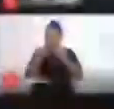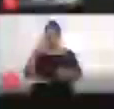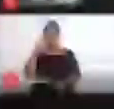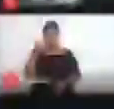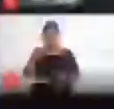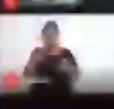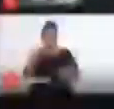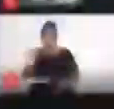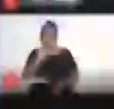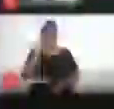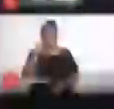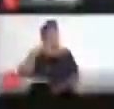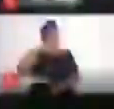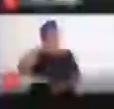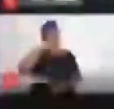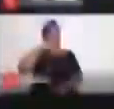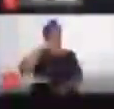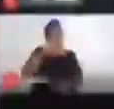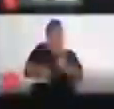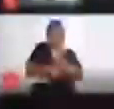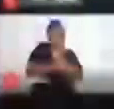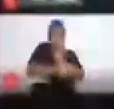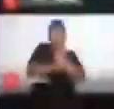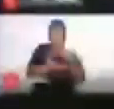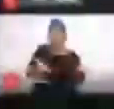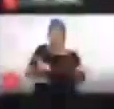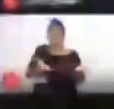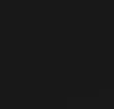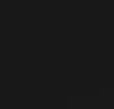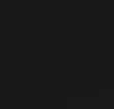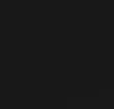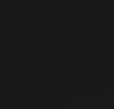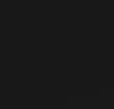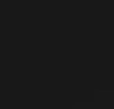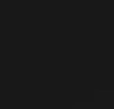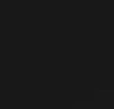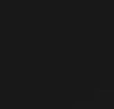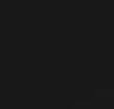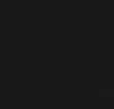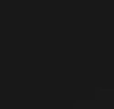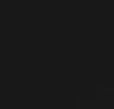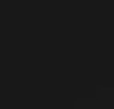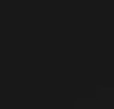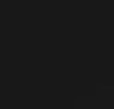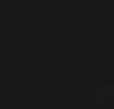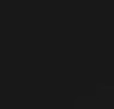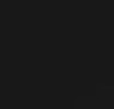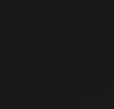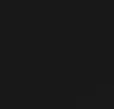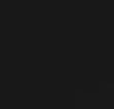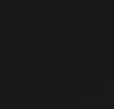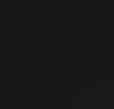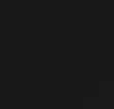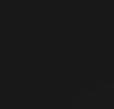perceber o risco desse tipo de oferta neste momento. No dia 18, o CFP se somou ao Dia de Combate